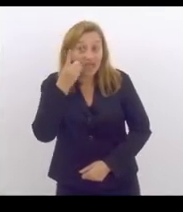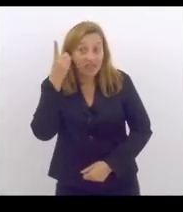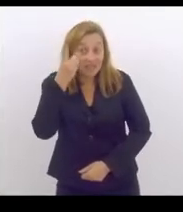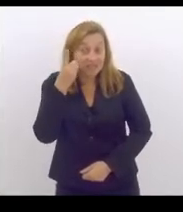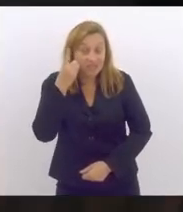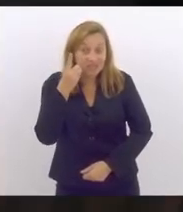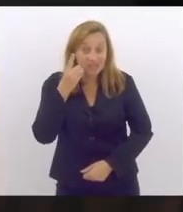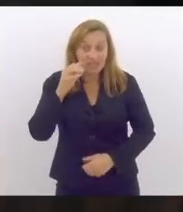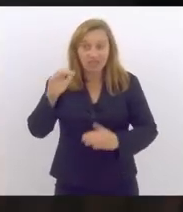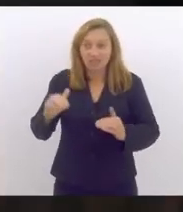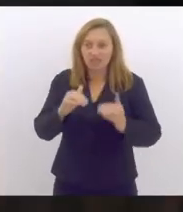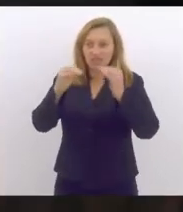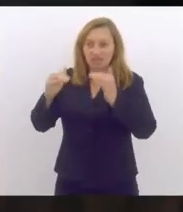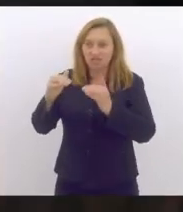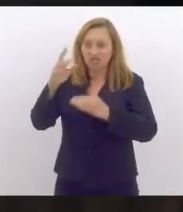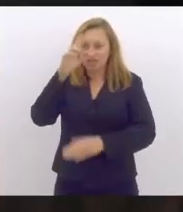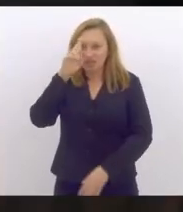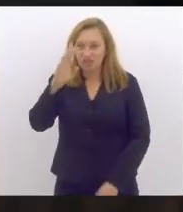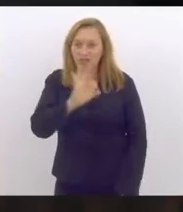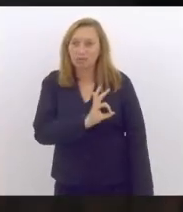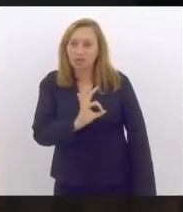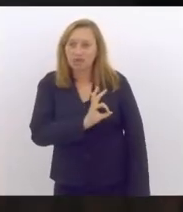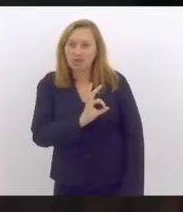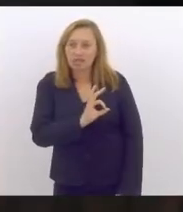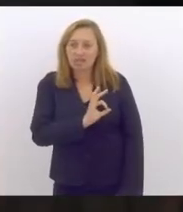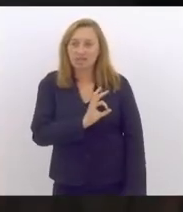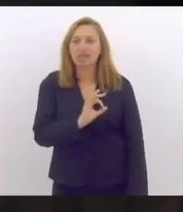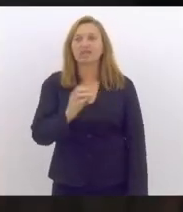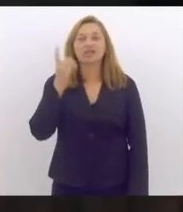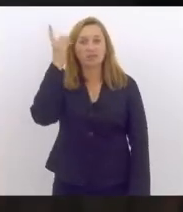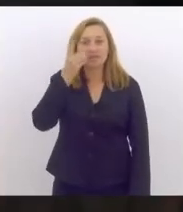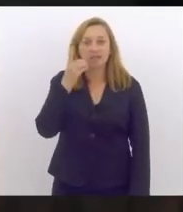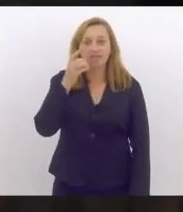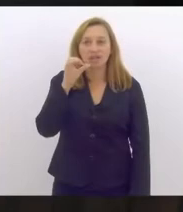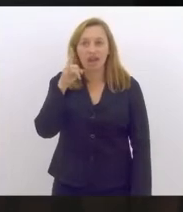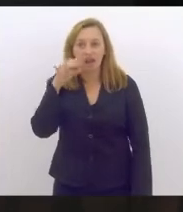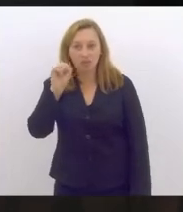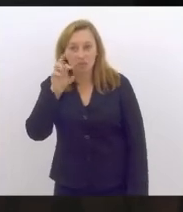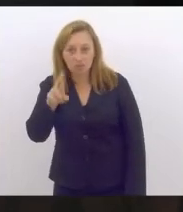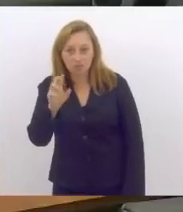deputado subtenente, deputado Carlos Macedo